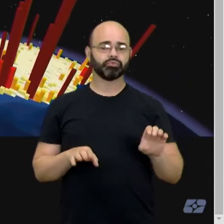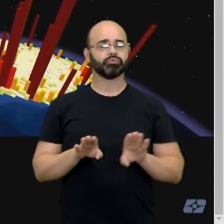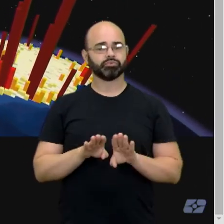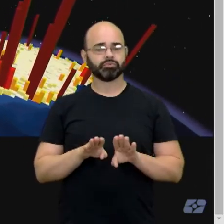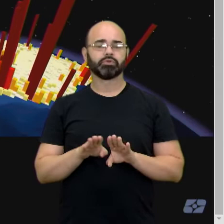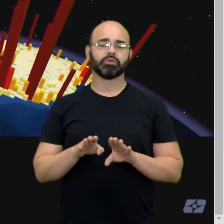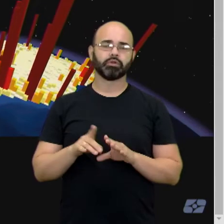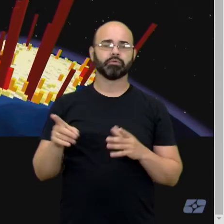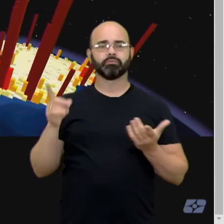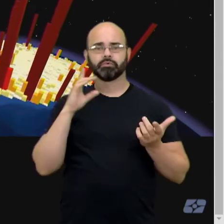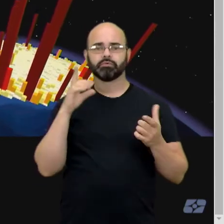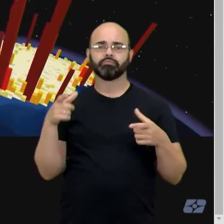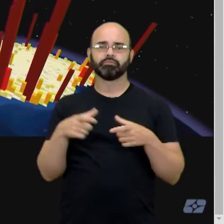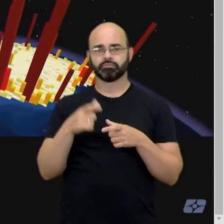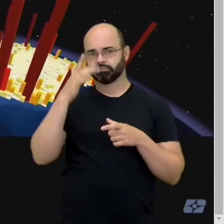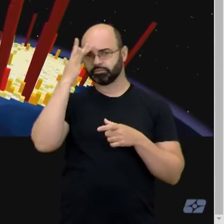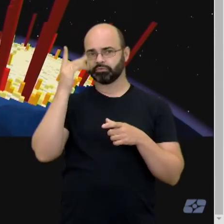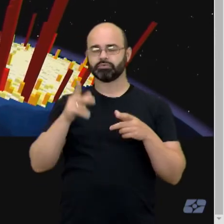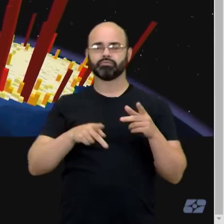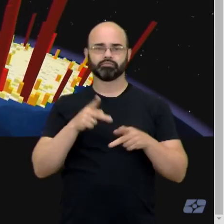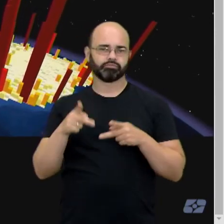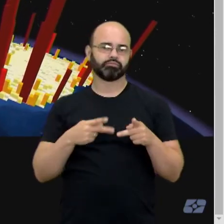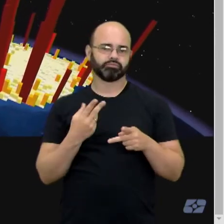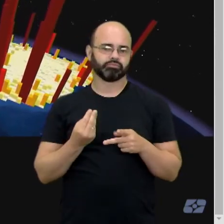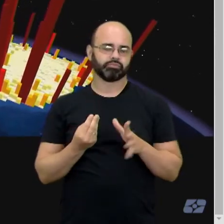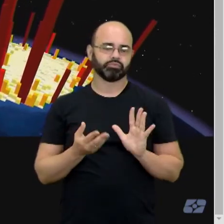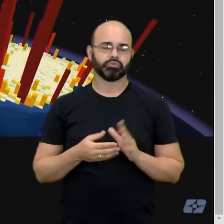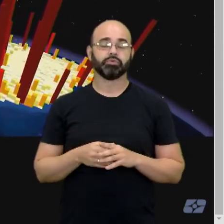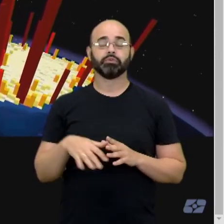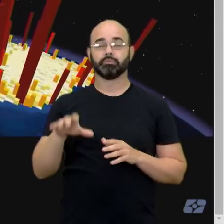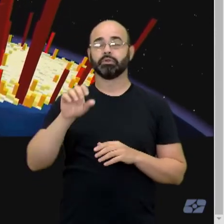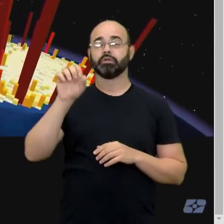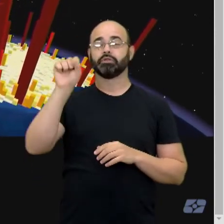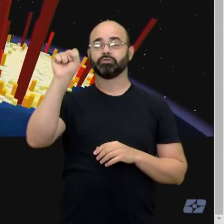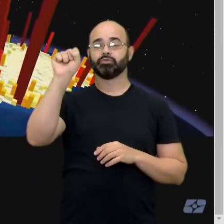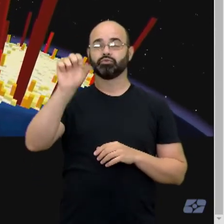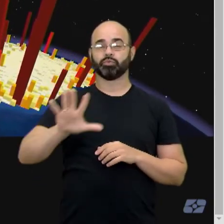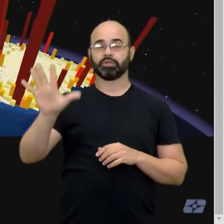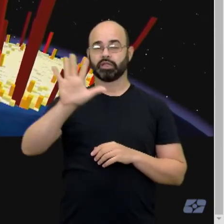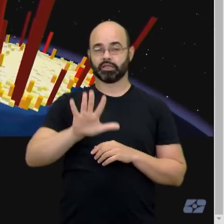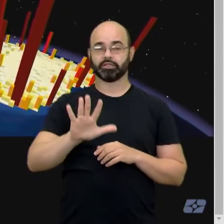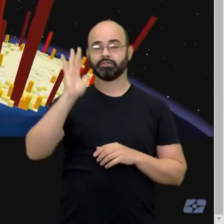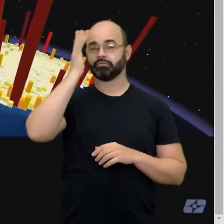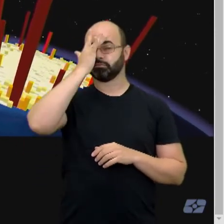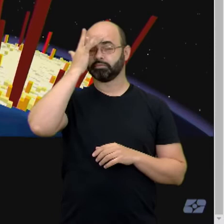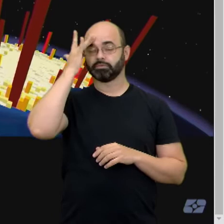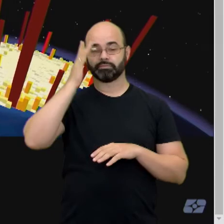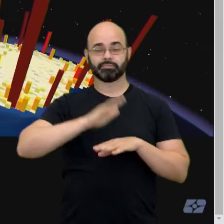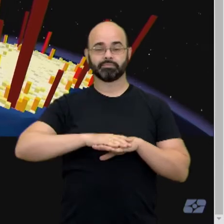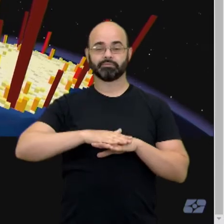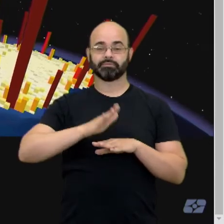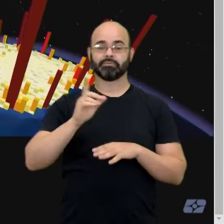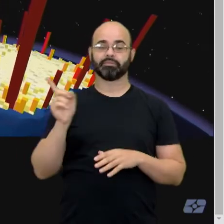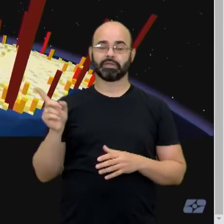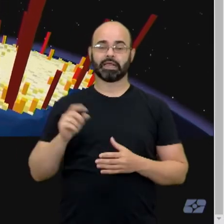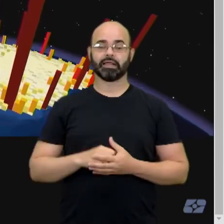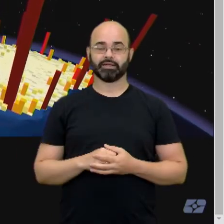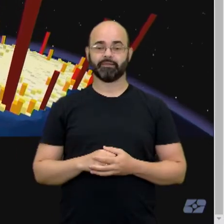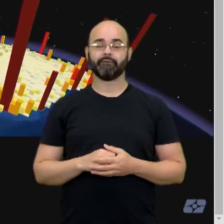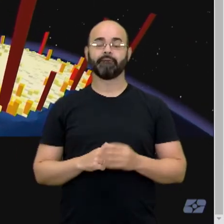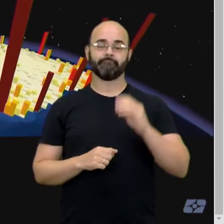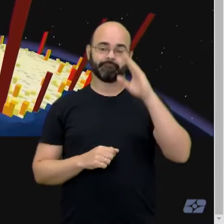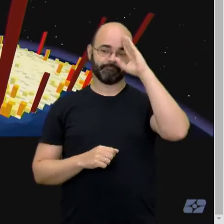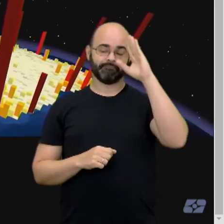núcleo populacional importante. É na região Sudeste que se encontra o maior número de pessoas do país, com destaque para a